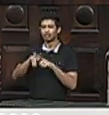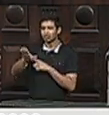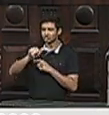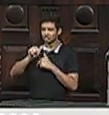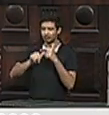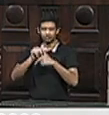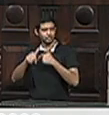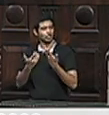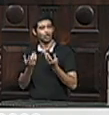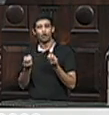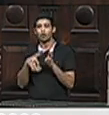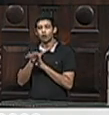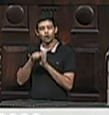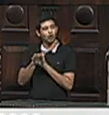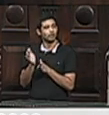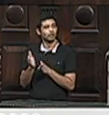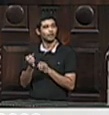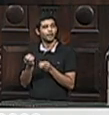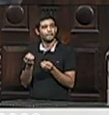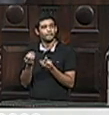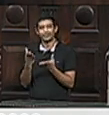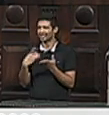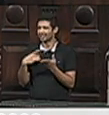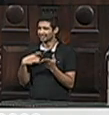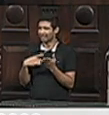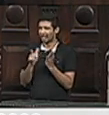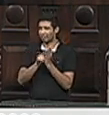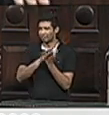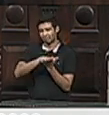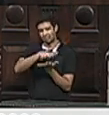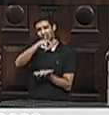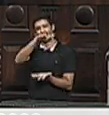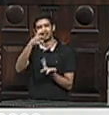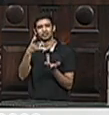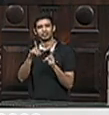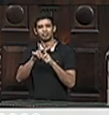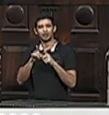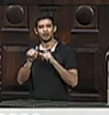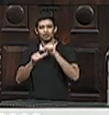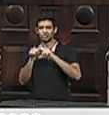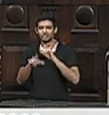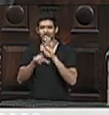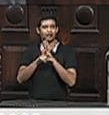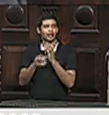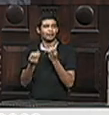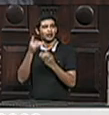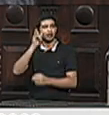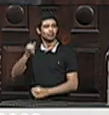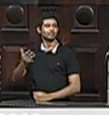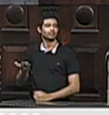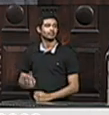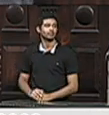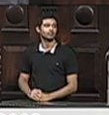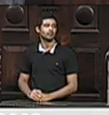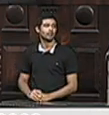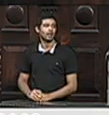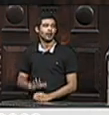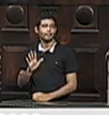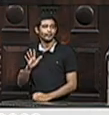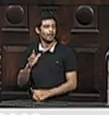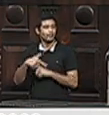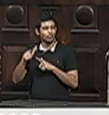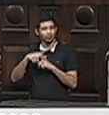mais transparente. É preciso sim modificar aquelas entidades que sistematicamente não frequentam o Conselho, elas não têm o direito, sejam